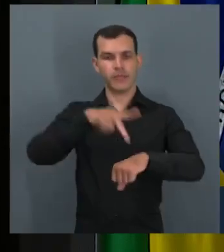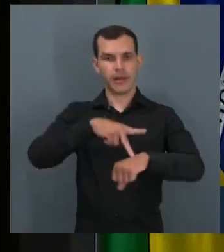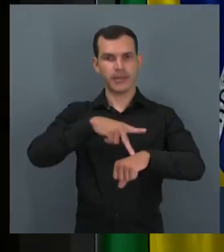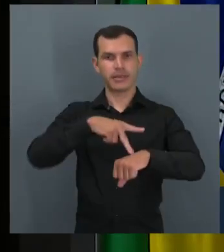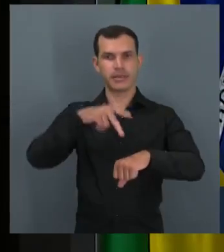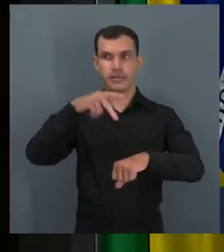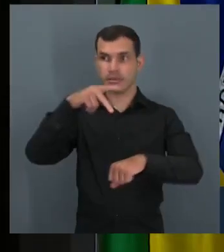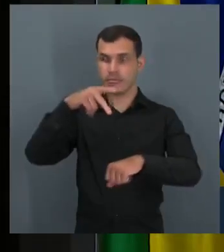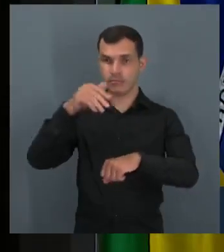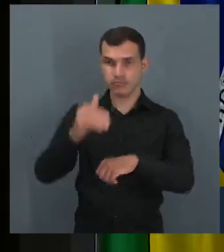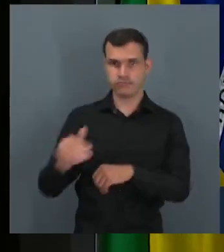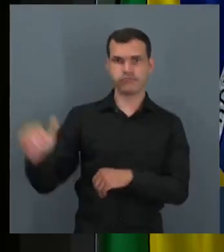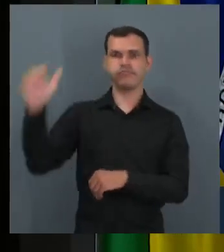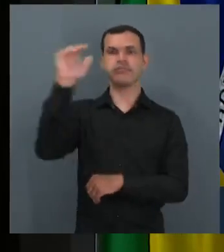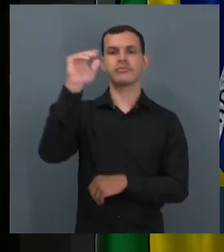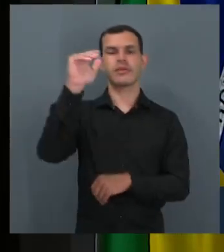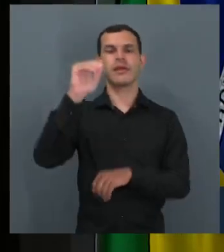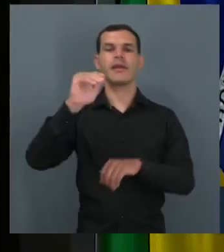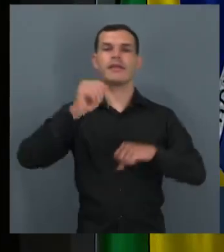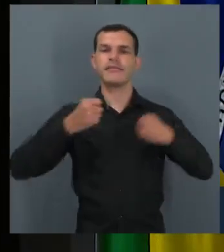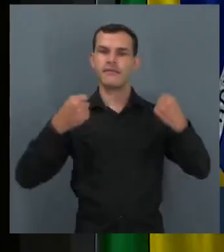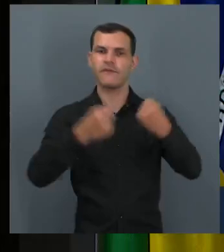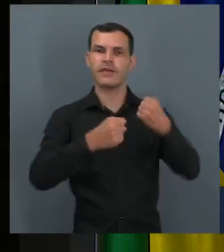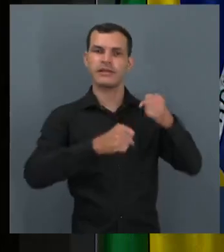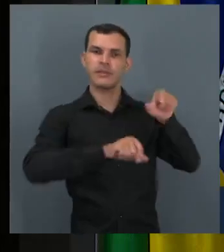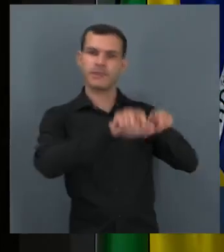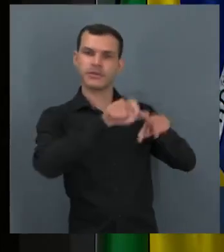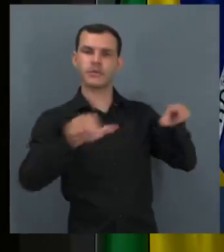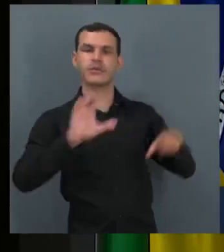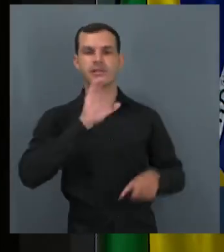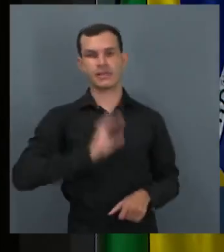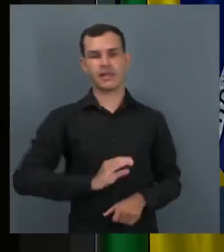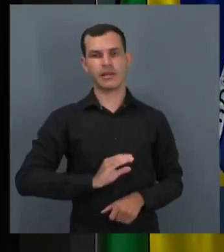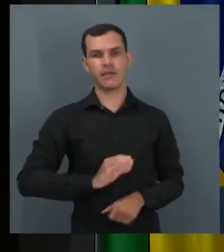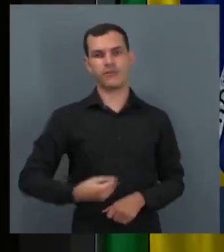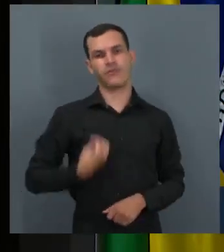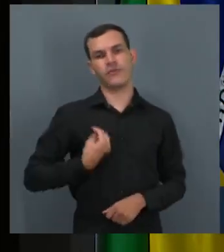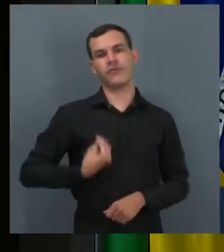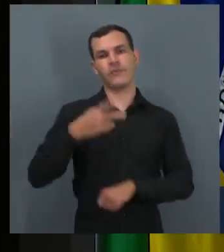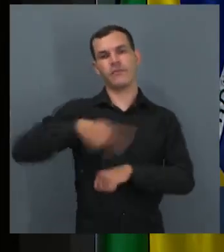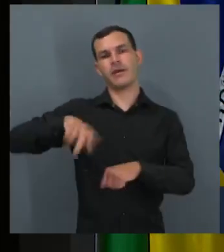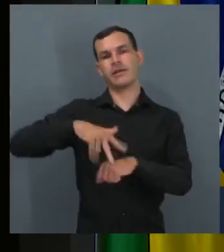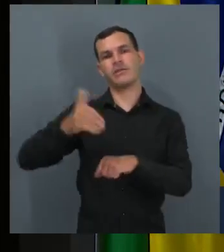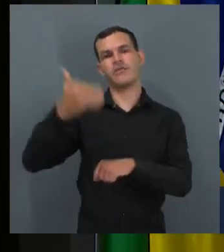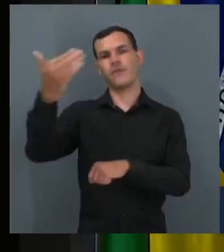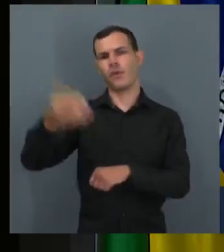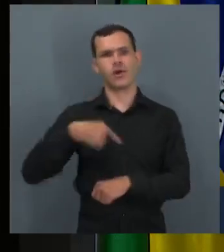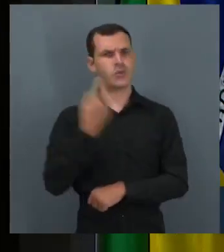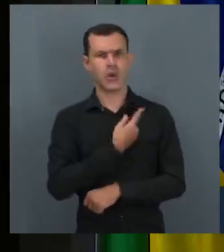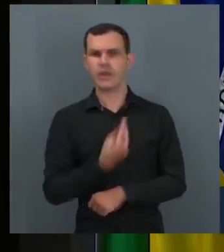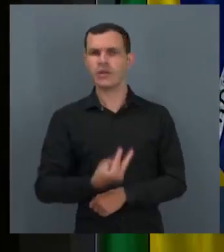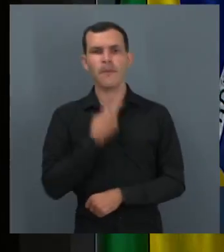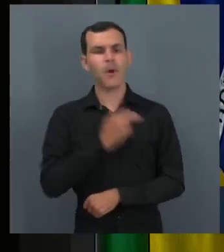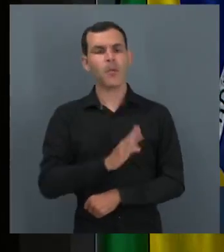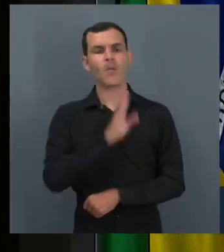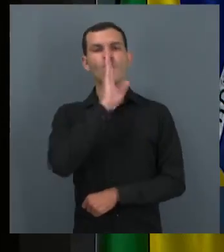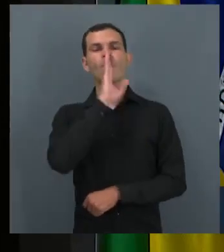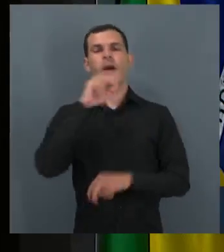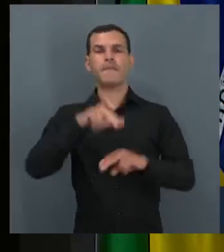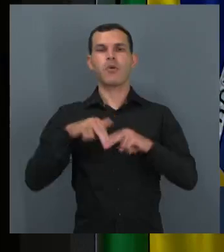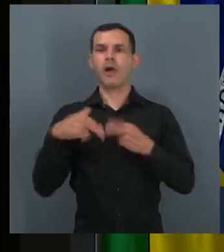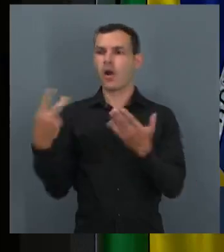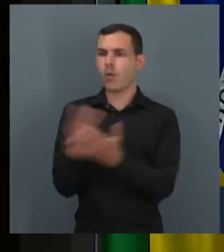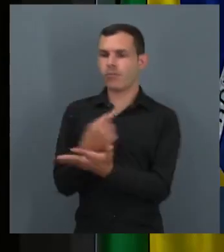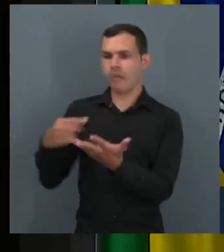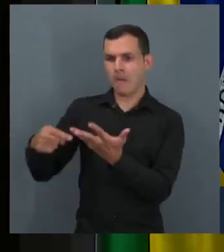na defesa dos nossos cidadãos em solo estrangeiro. Não podemos nos calar diante de injustiças